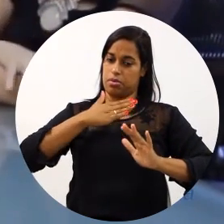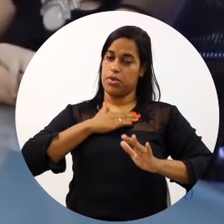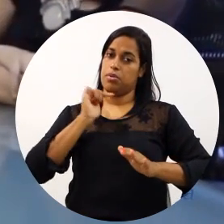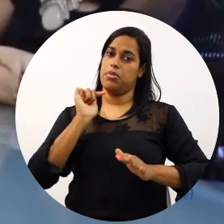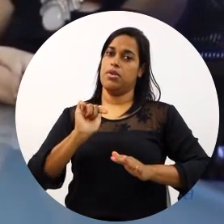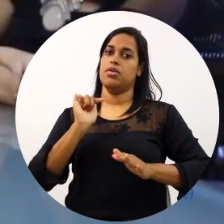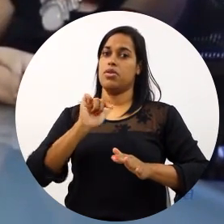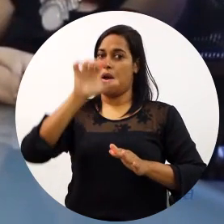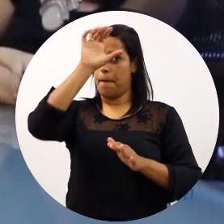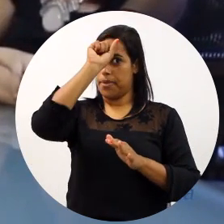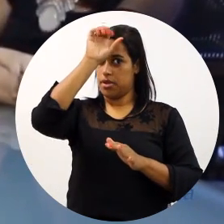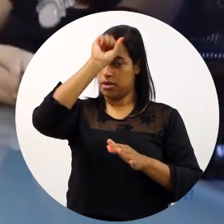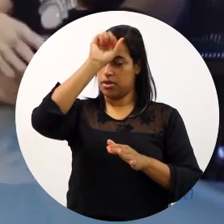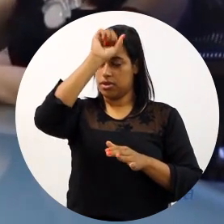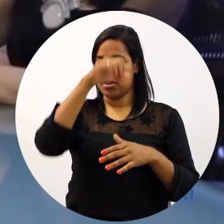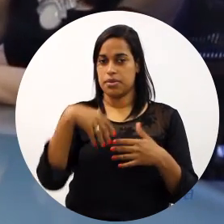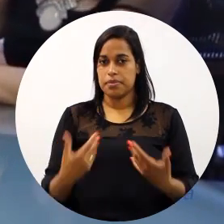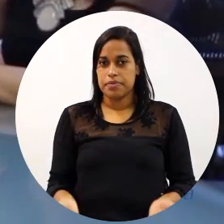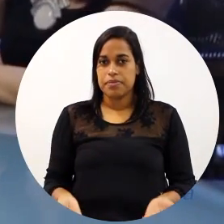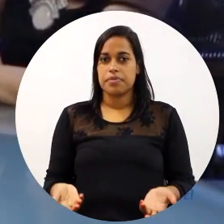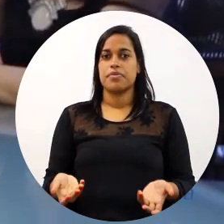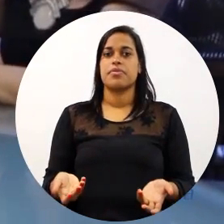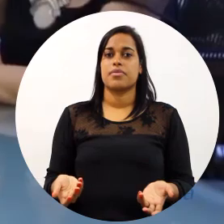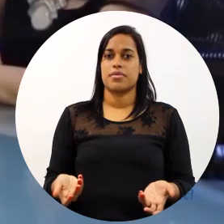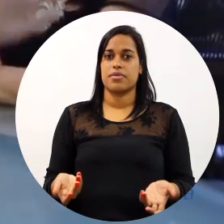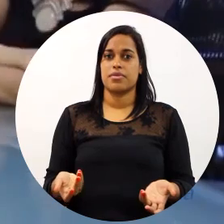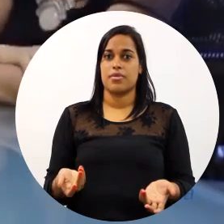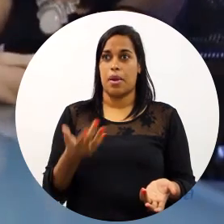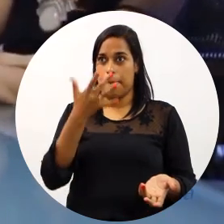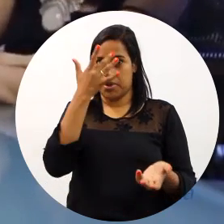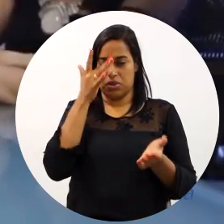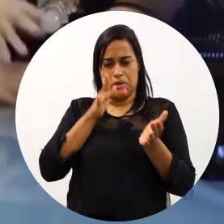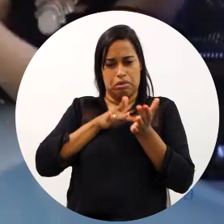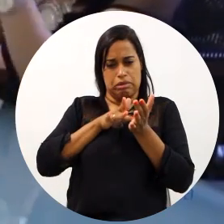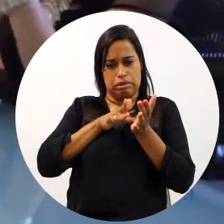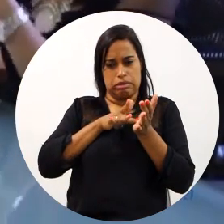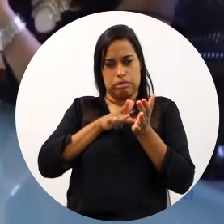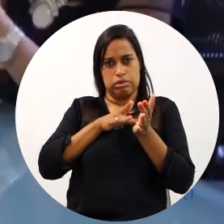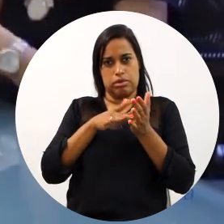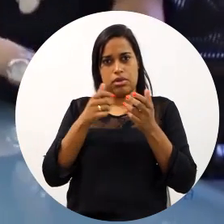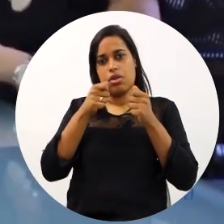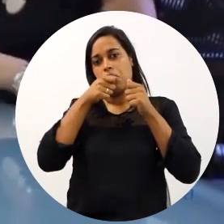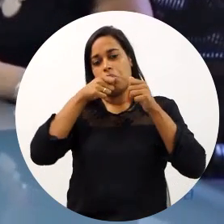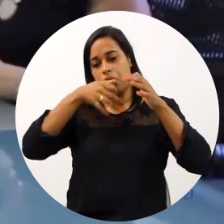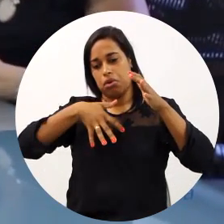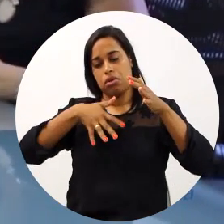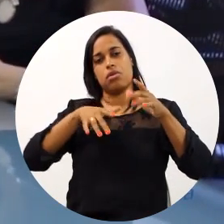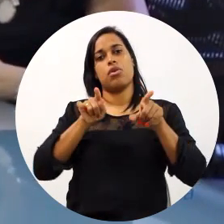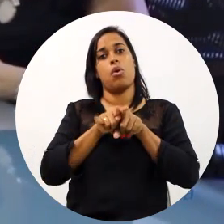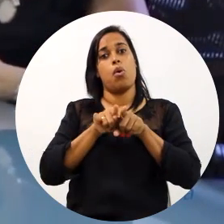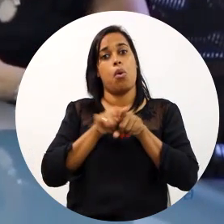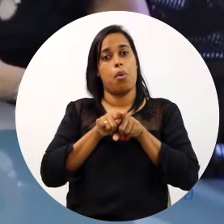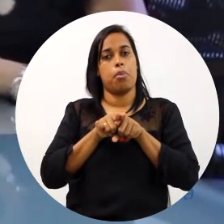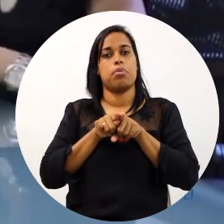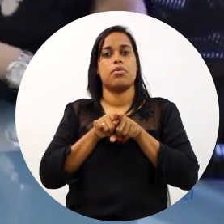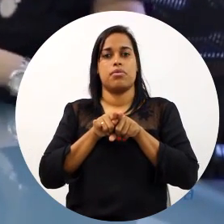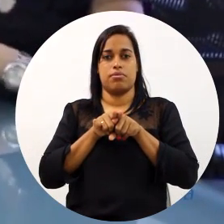assim que o adulto aprende. A ponto de sair uma pessoa fingindo que estava dentro de uma maca, numa maca toda ensanguentada, como